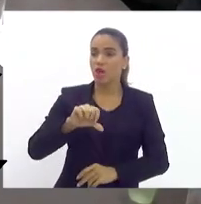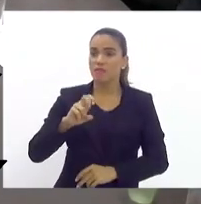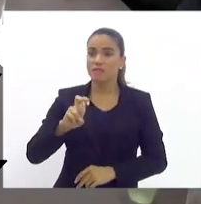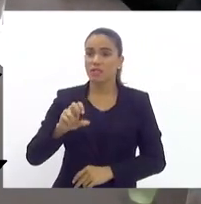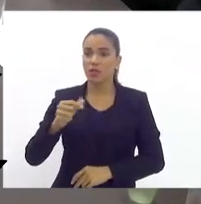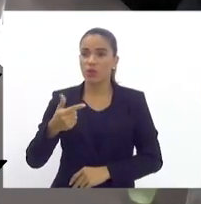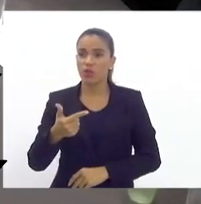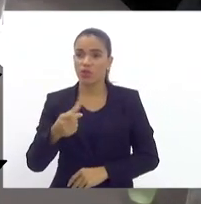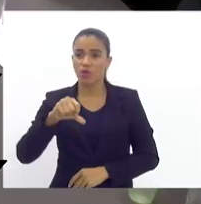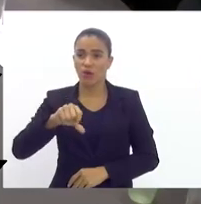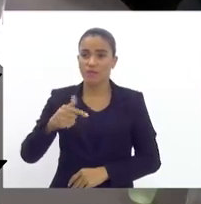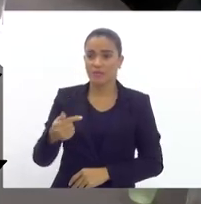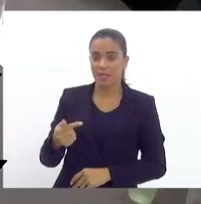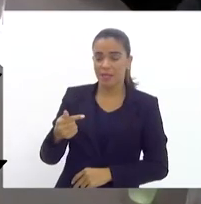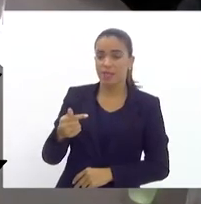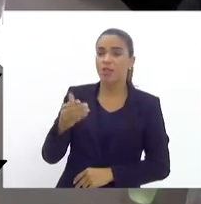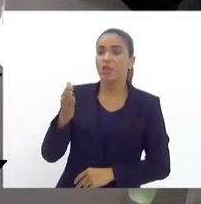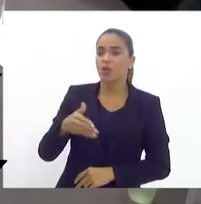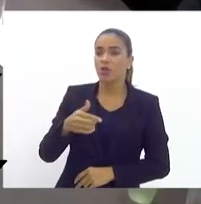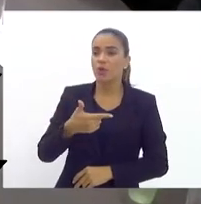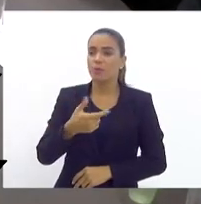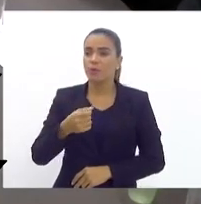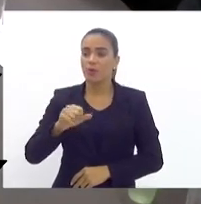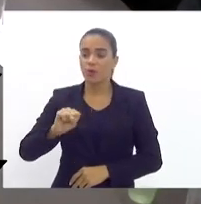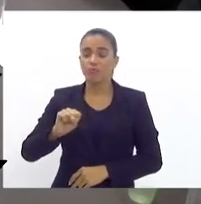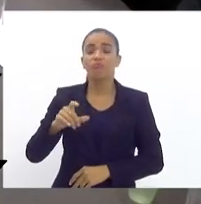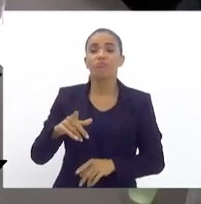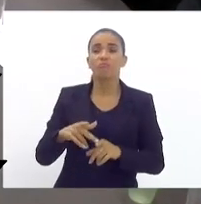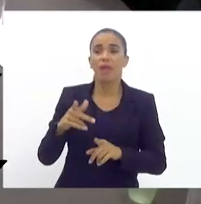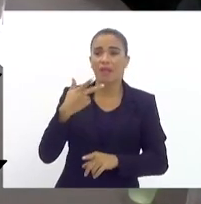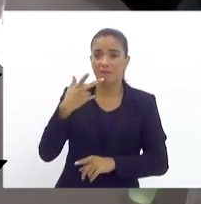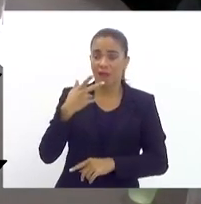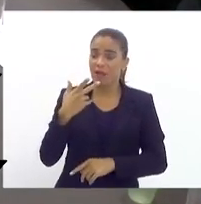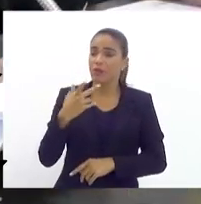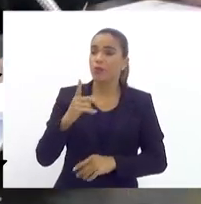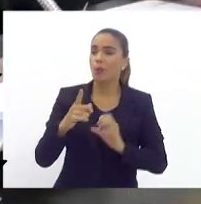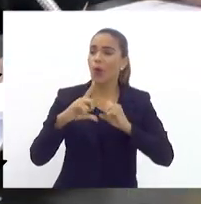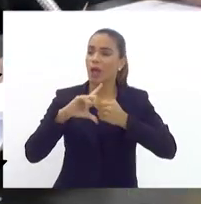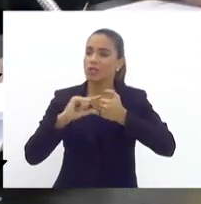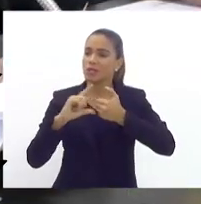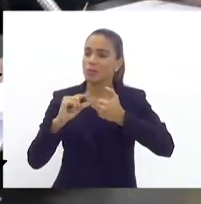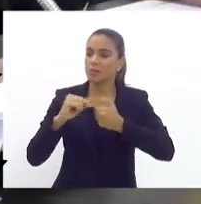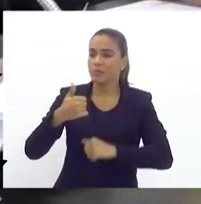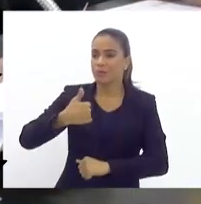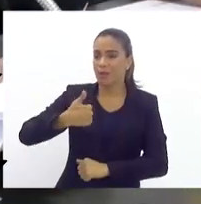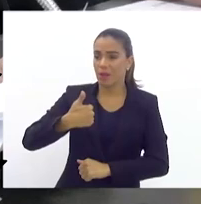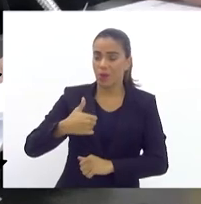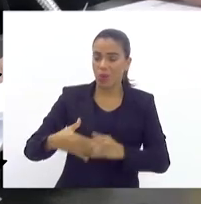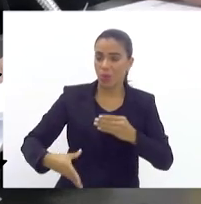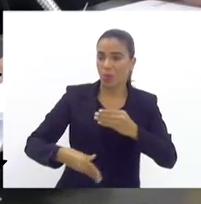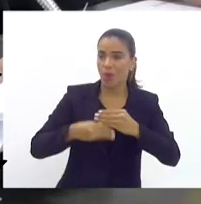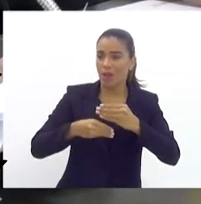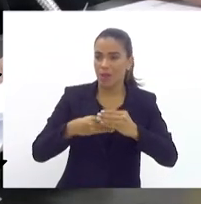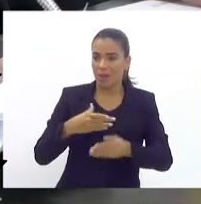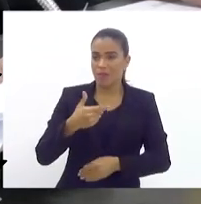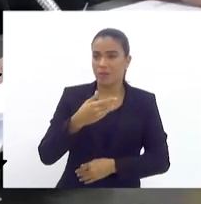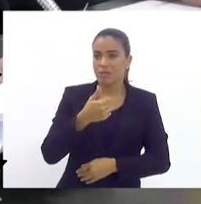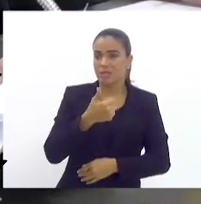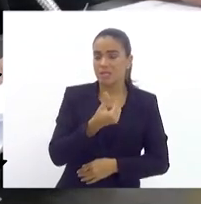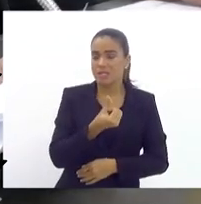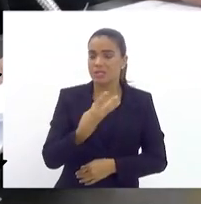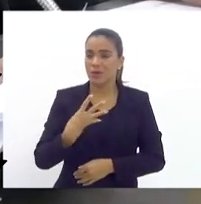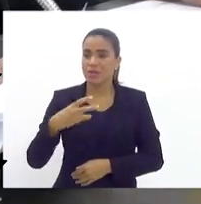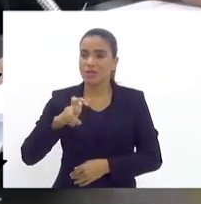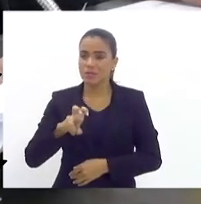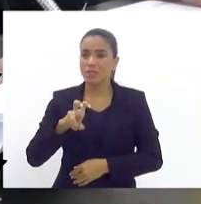de 2013. E essa lei fala no artigo 1º, fica instituído no anexo da lei 5.645,